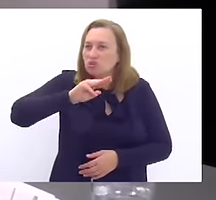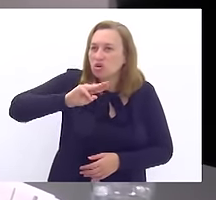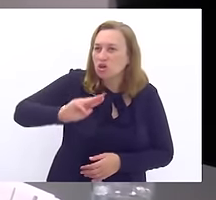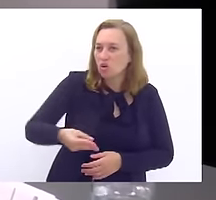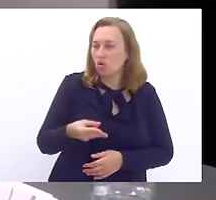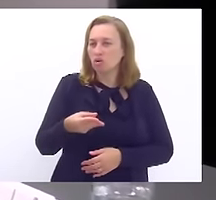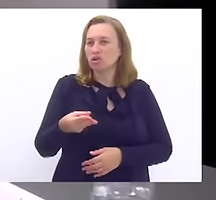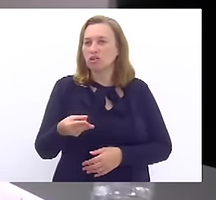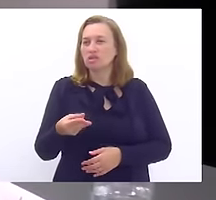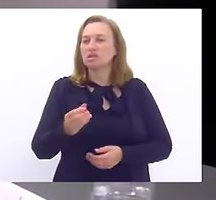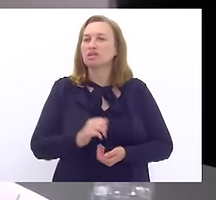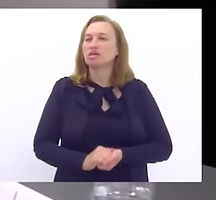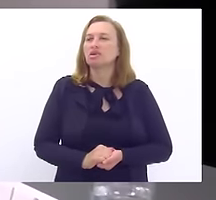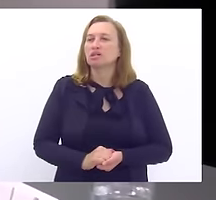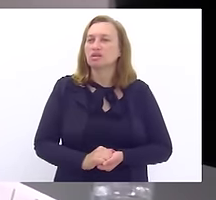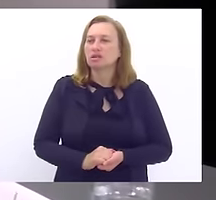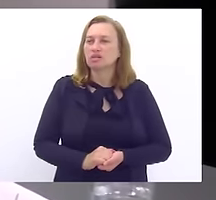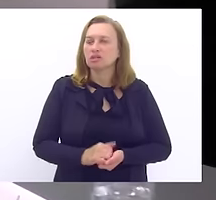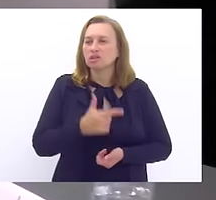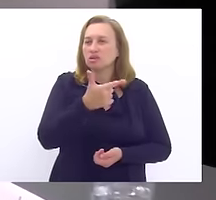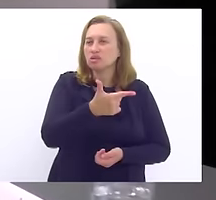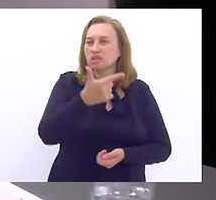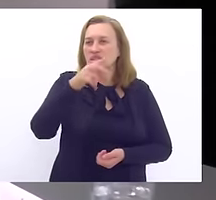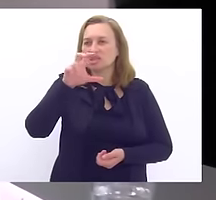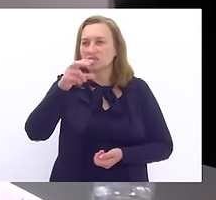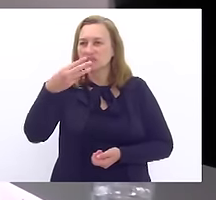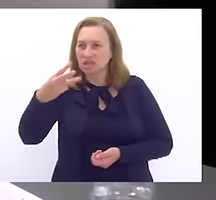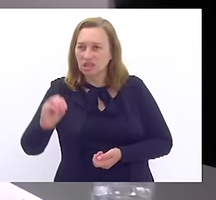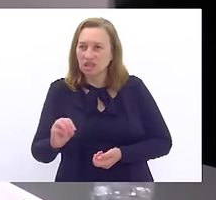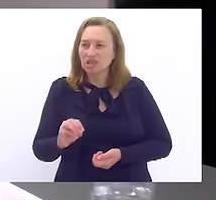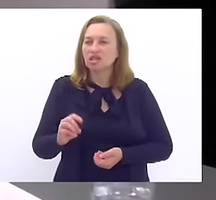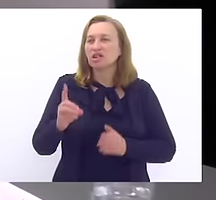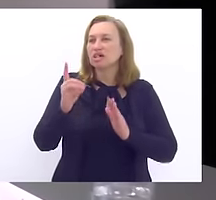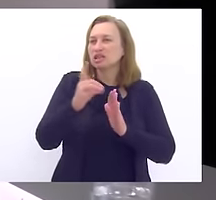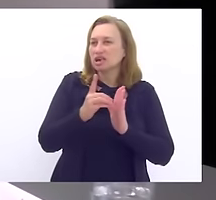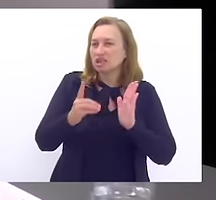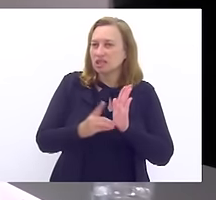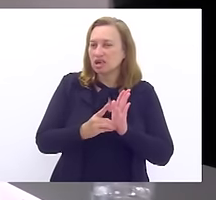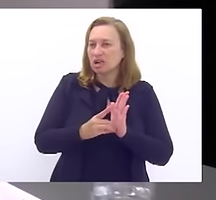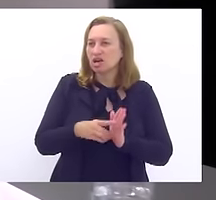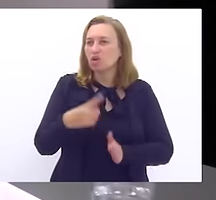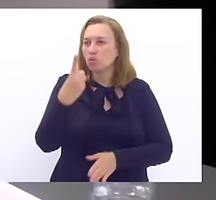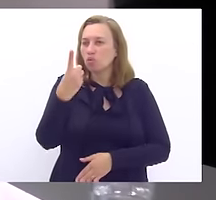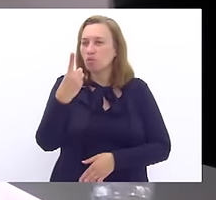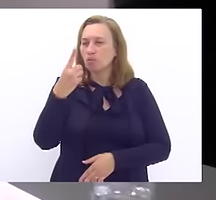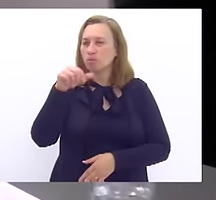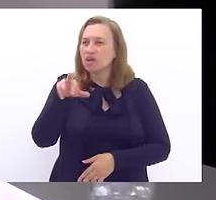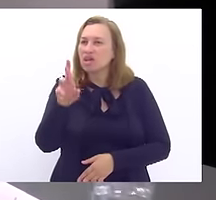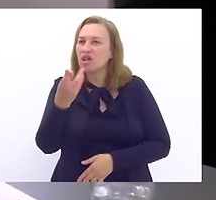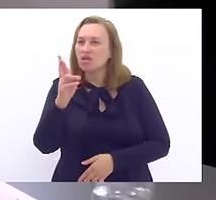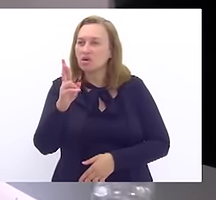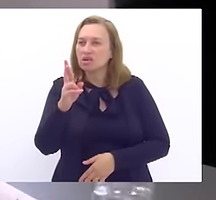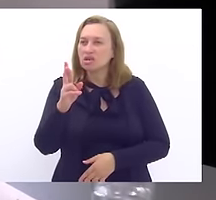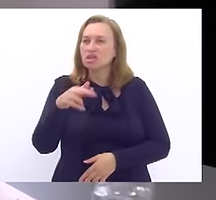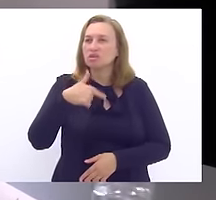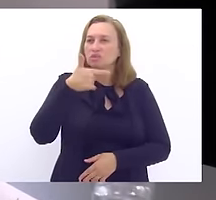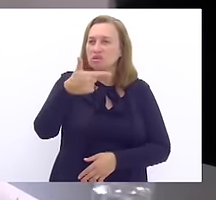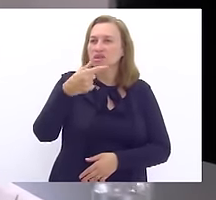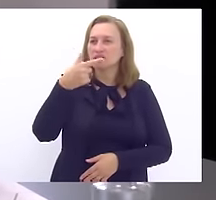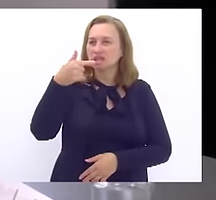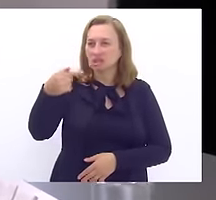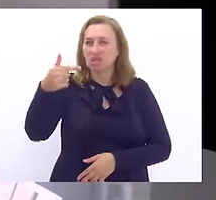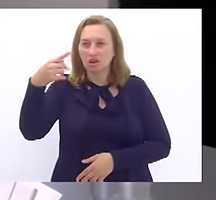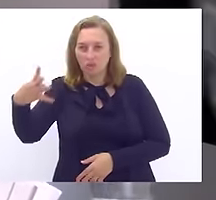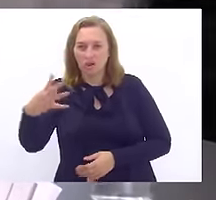230 e do Detran é um bi 264 um bilhão 264 mil a receita toda do